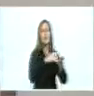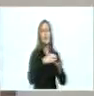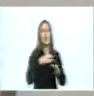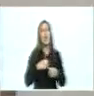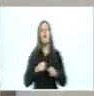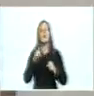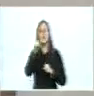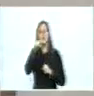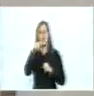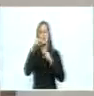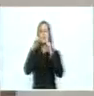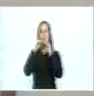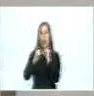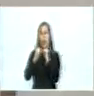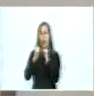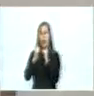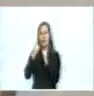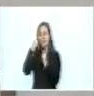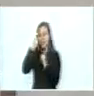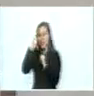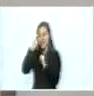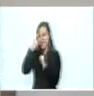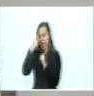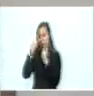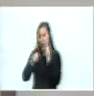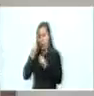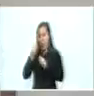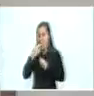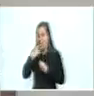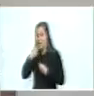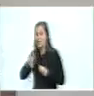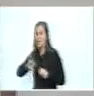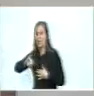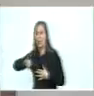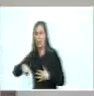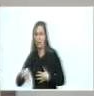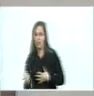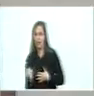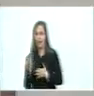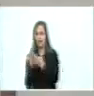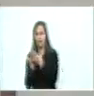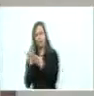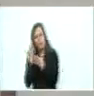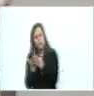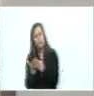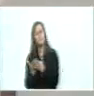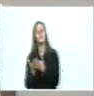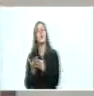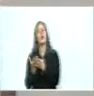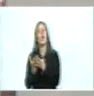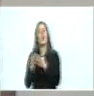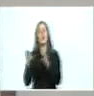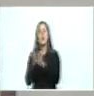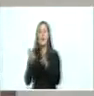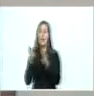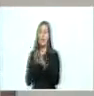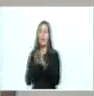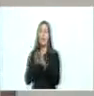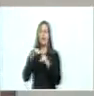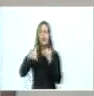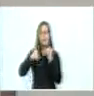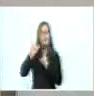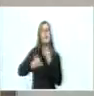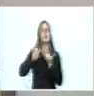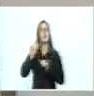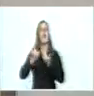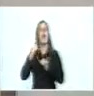políticas públicas de oferecer àquelas crianças, sim, uma oportunidade de estudo, oportunidade de infância e não